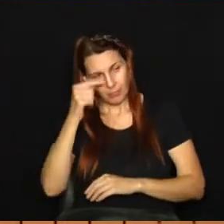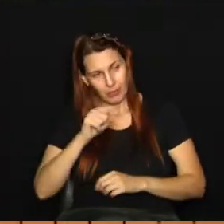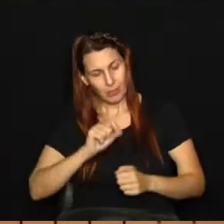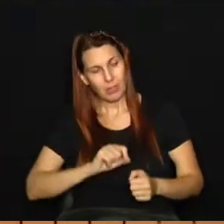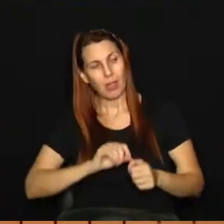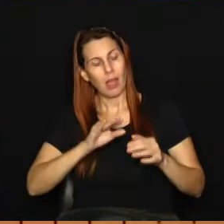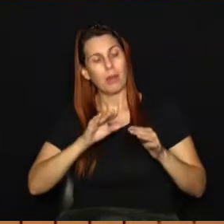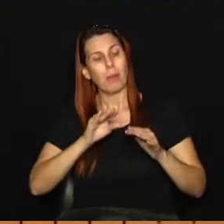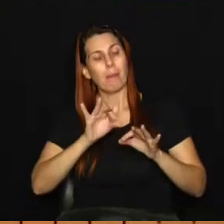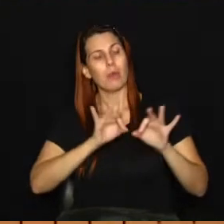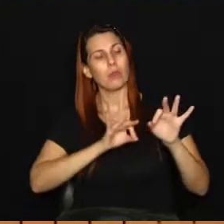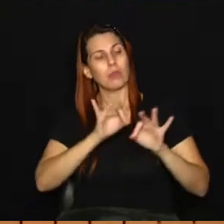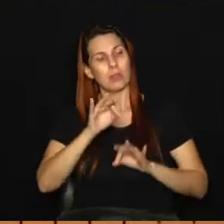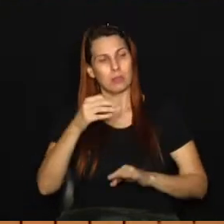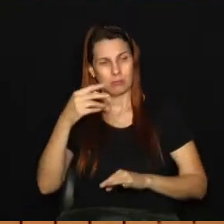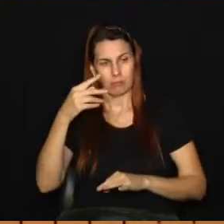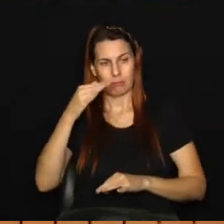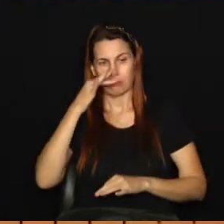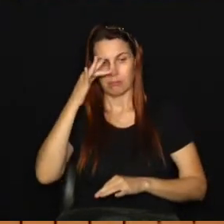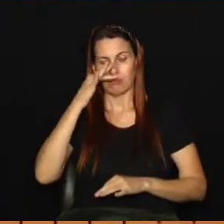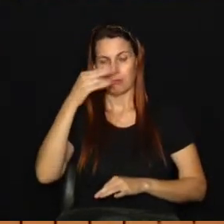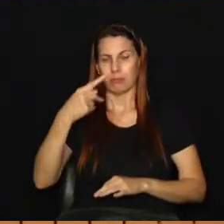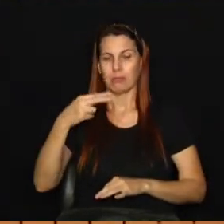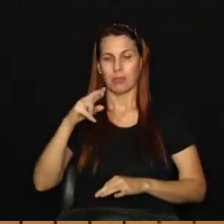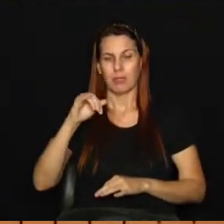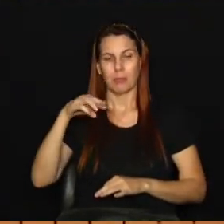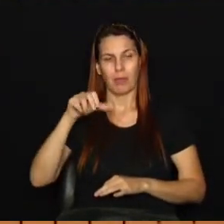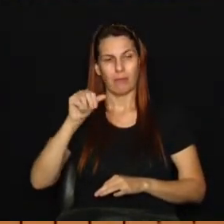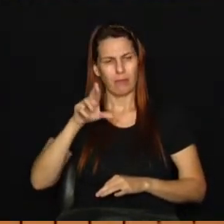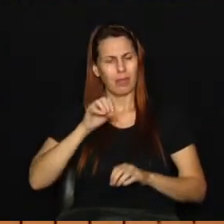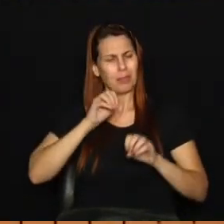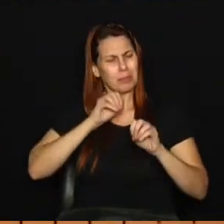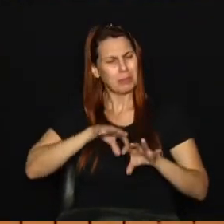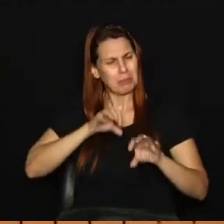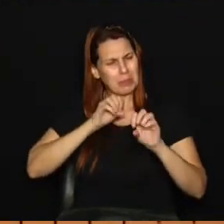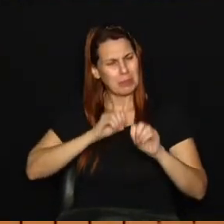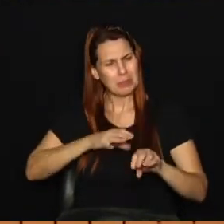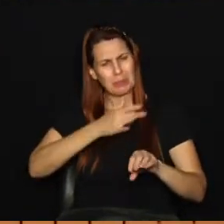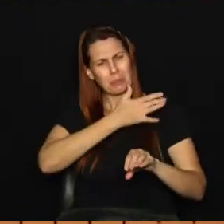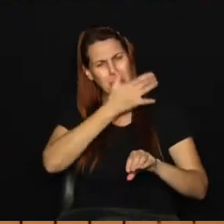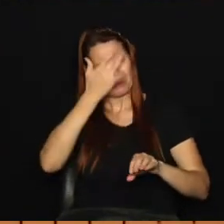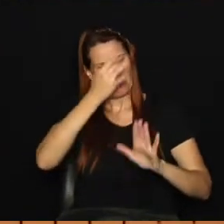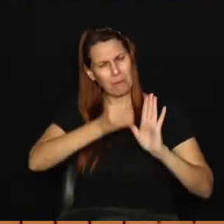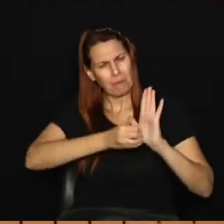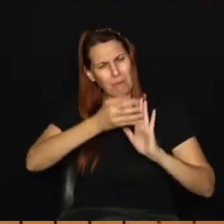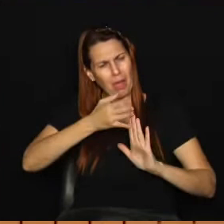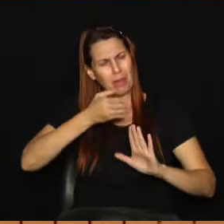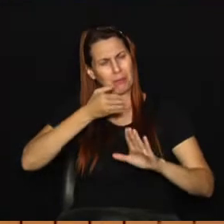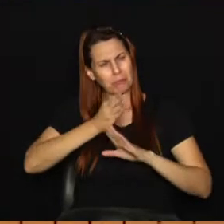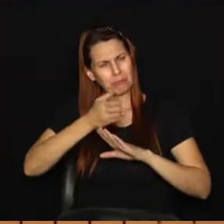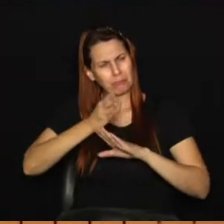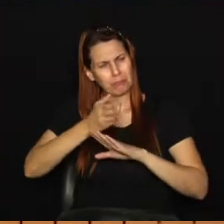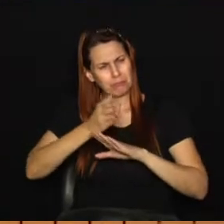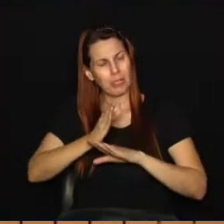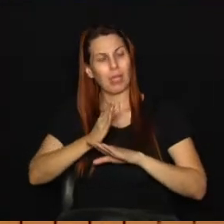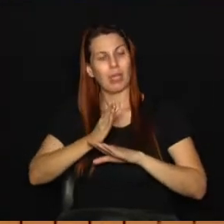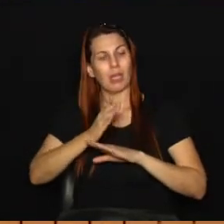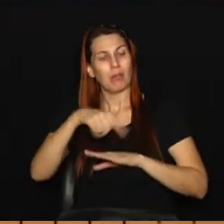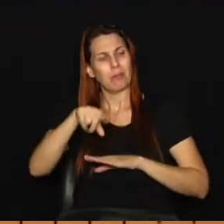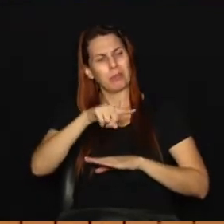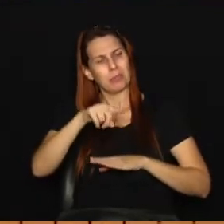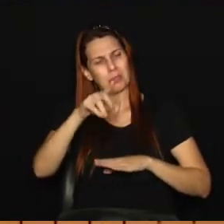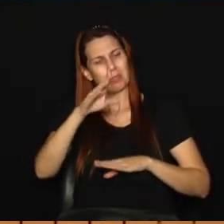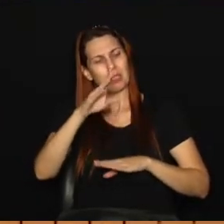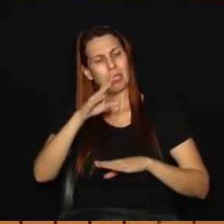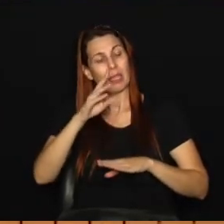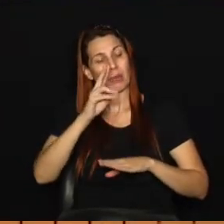projeto Primavera, né? Tanta educação, tanta gente que passou por lá, né? Graças a vocês,